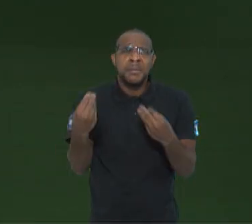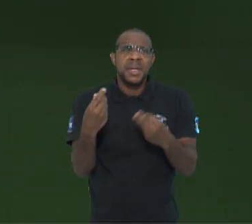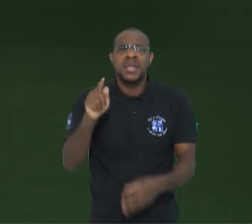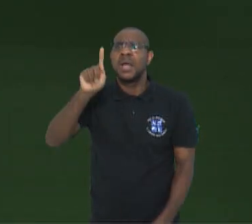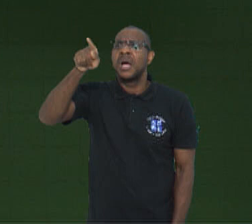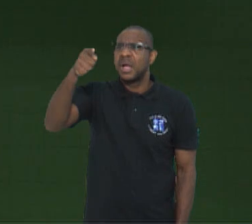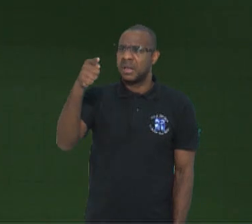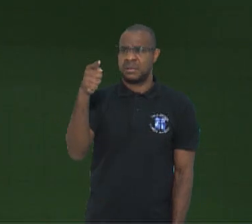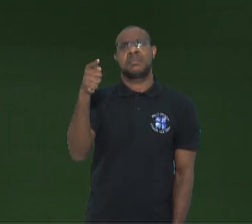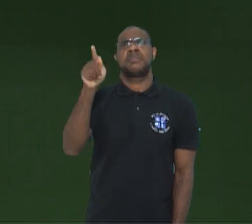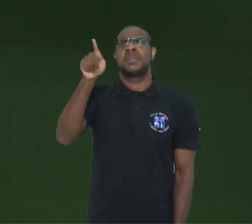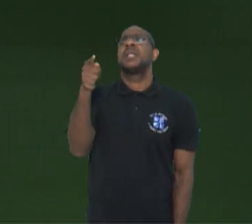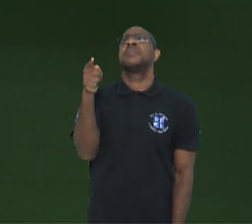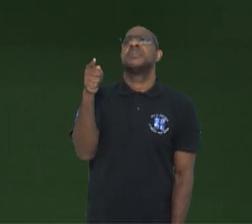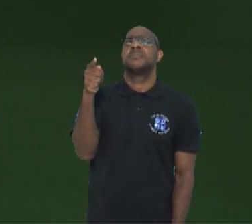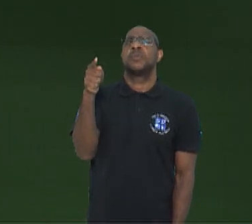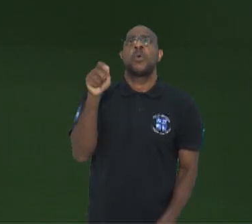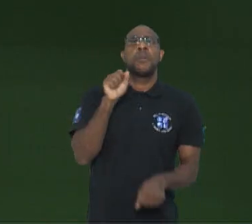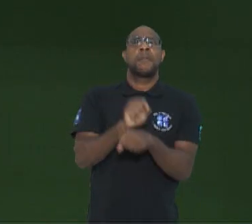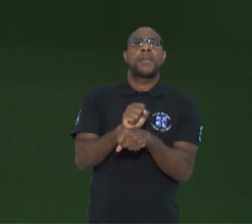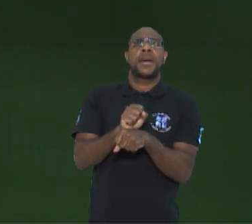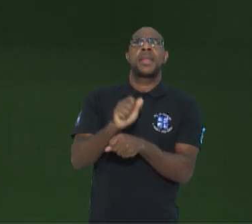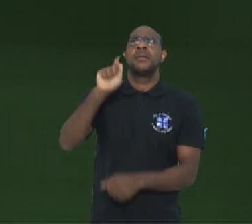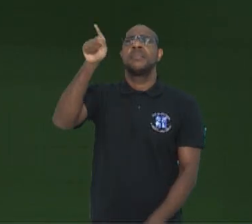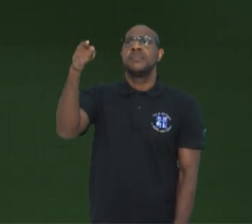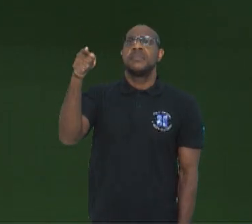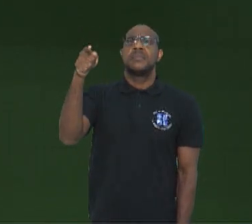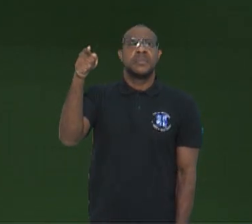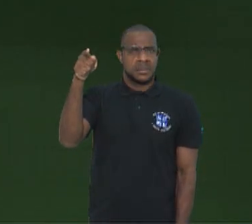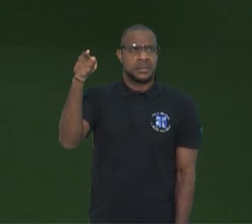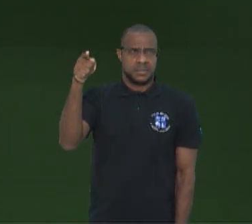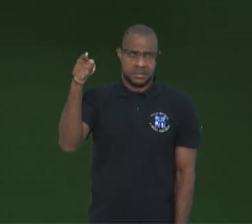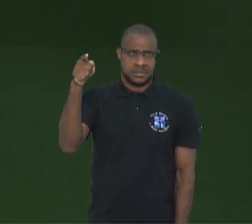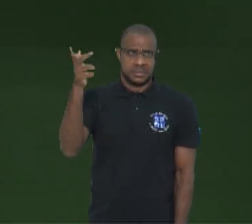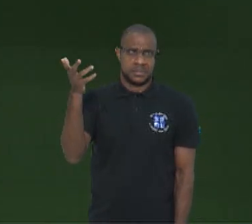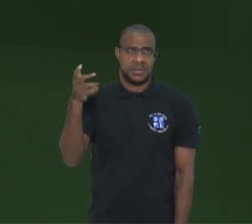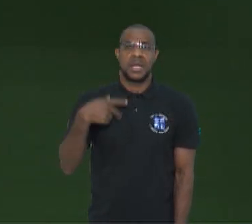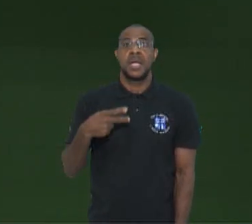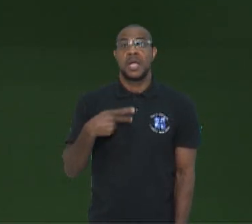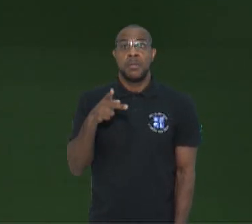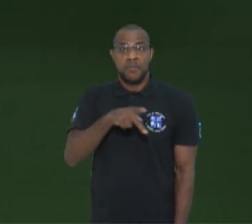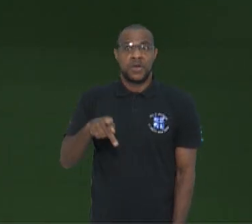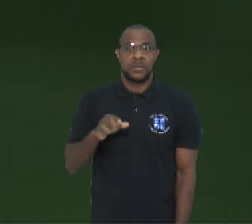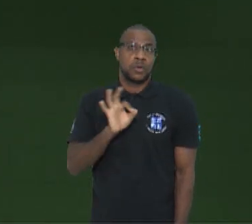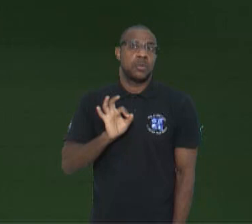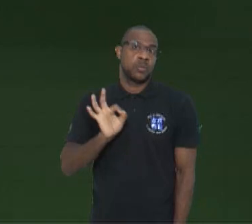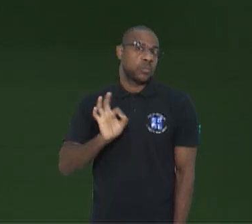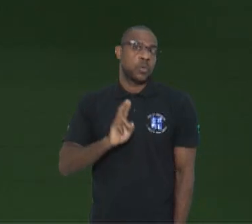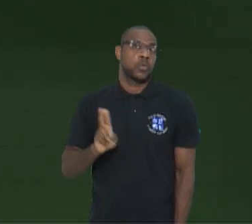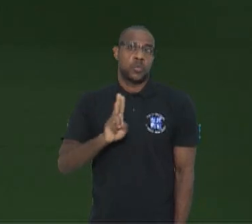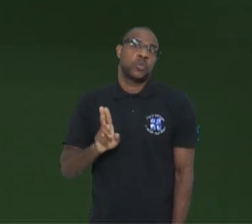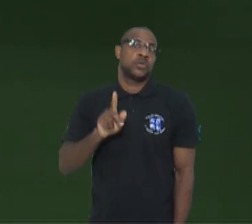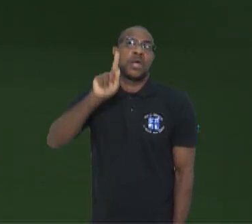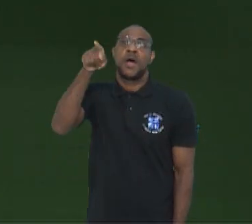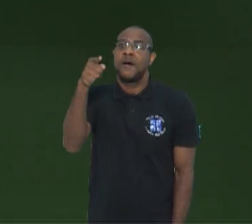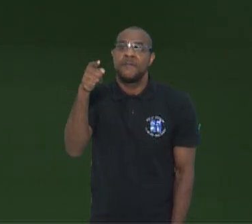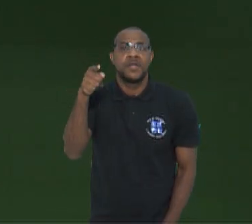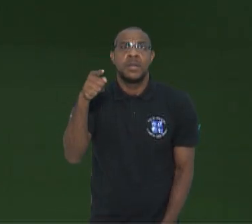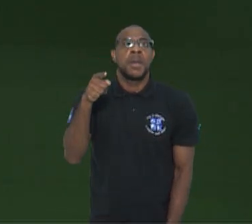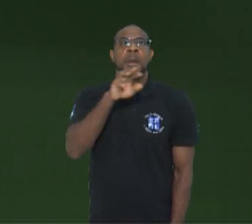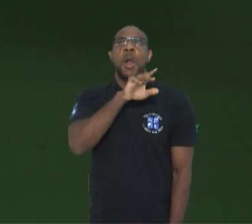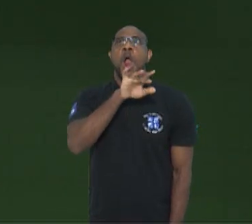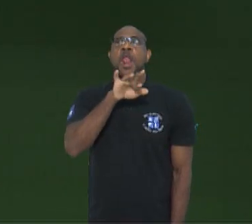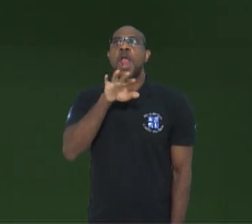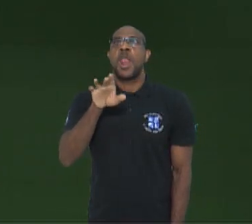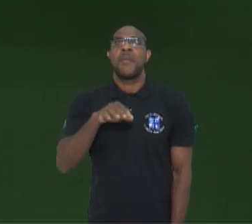aquela respirada, né? Então, o professor acho que não usa vírgula, né? Porque a gente fala pra caramba, né? Vai meio que sem respirar.